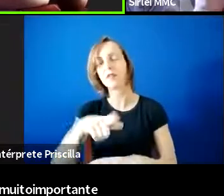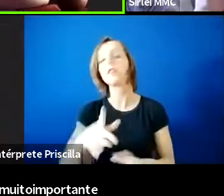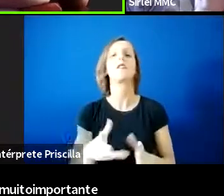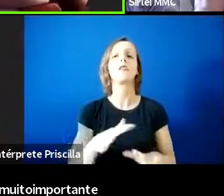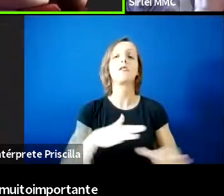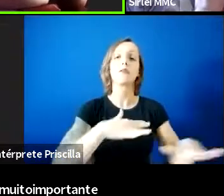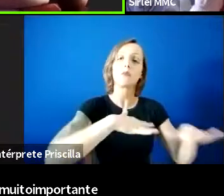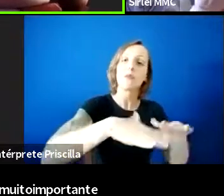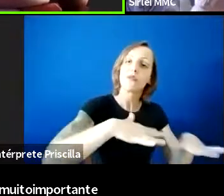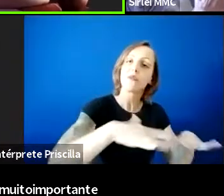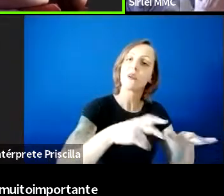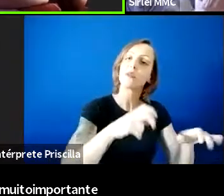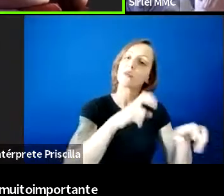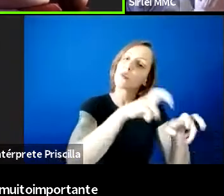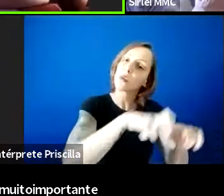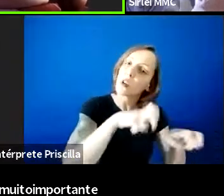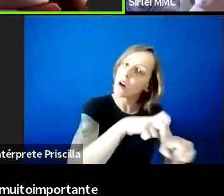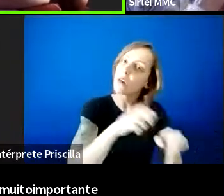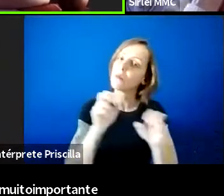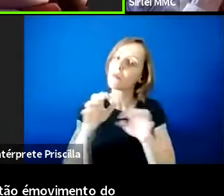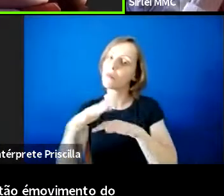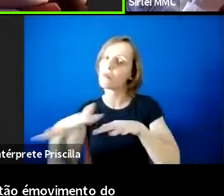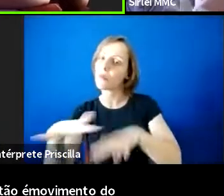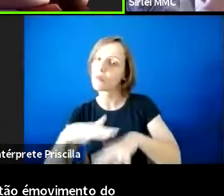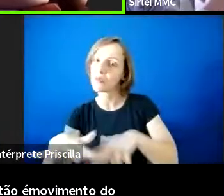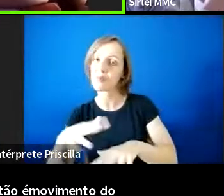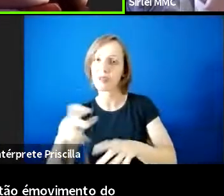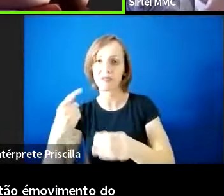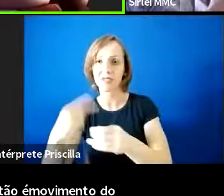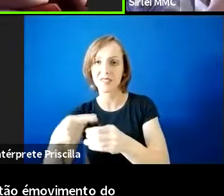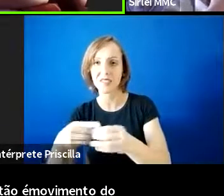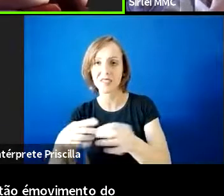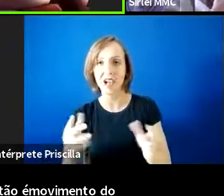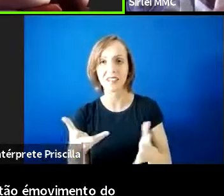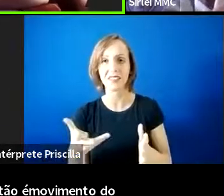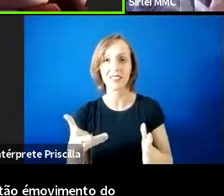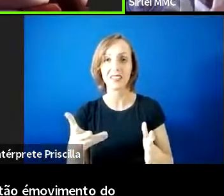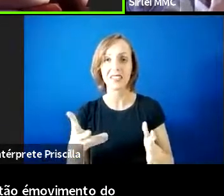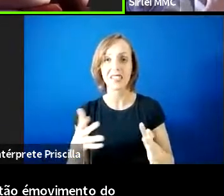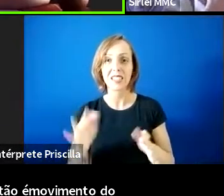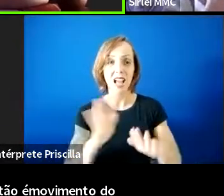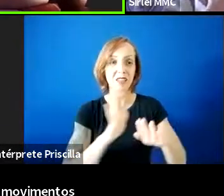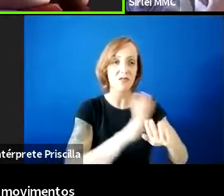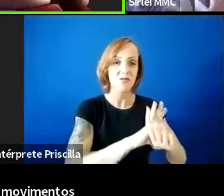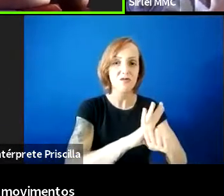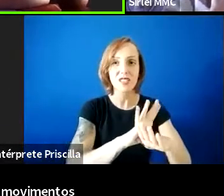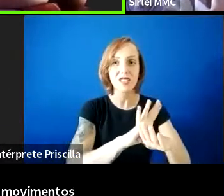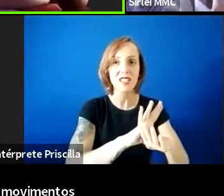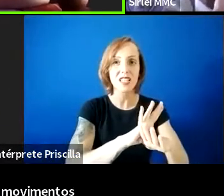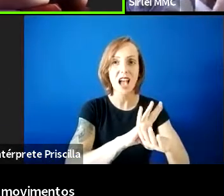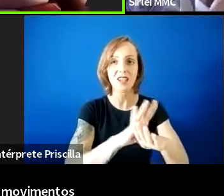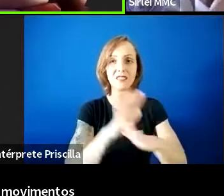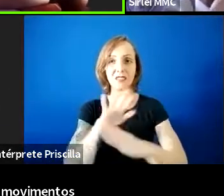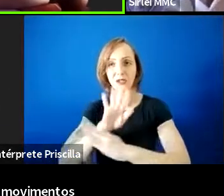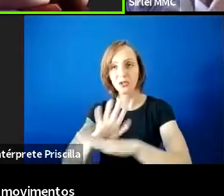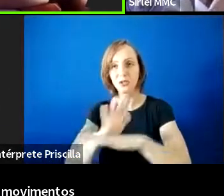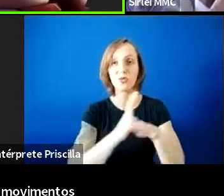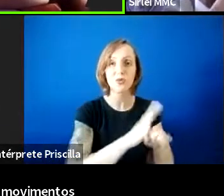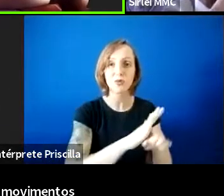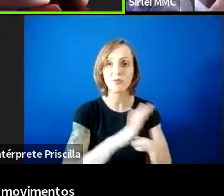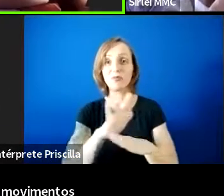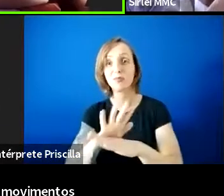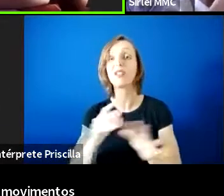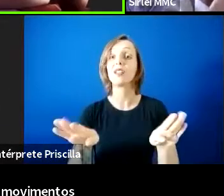da cidade. Então, os movimentos se complementam, se completam e se ajudam e se organizam junto nas